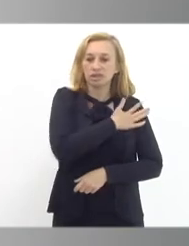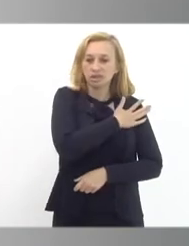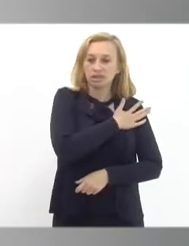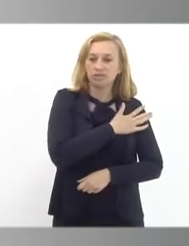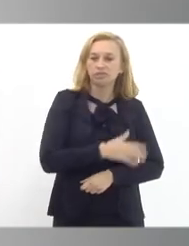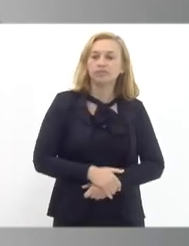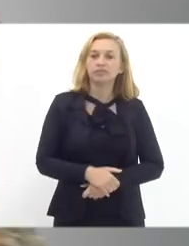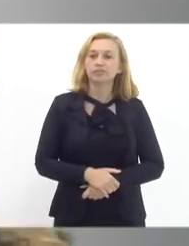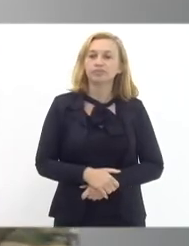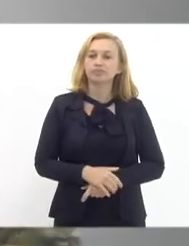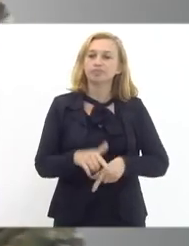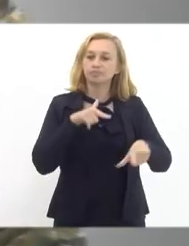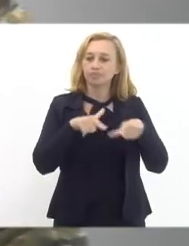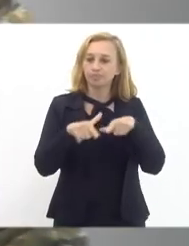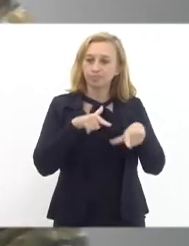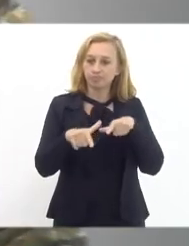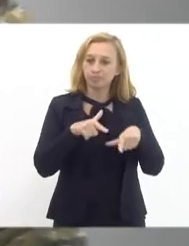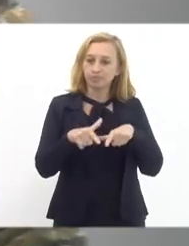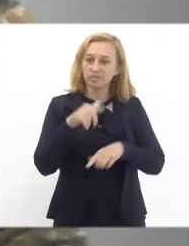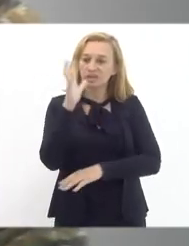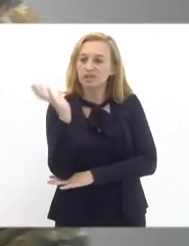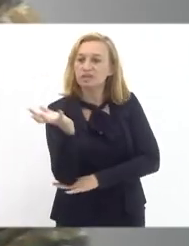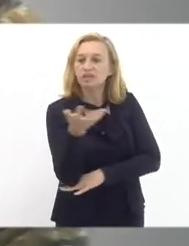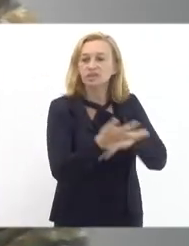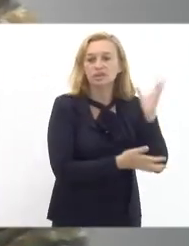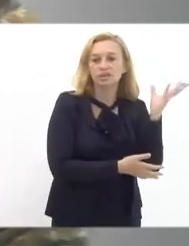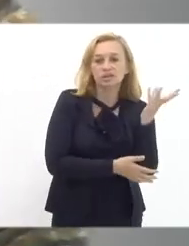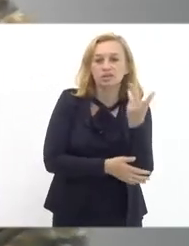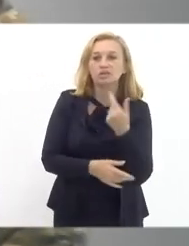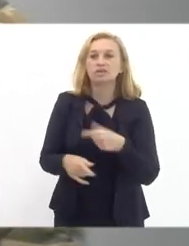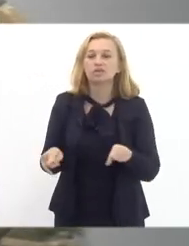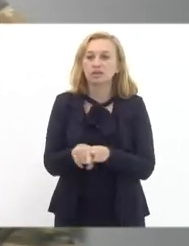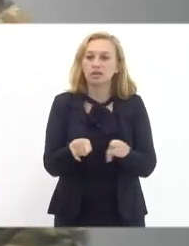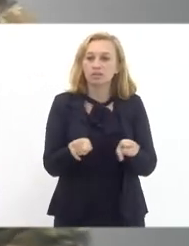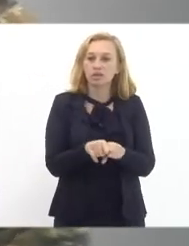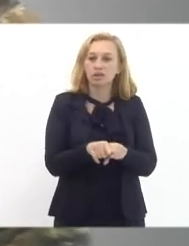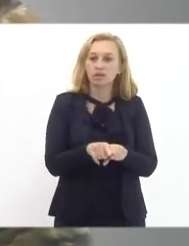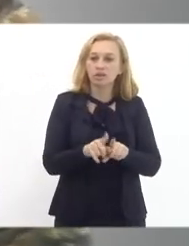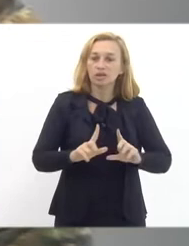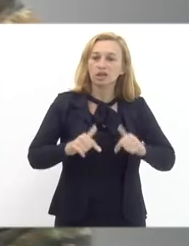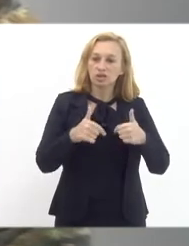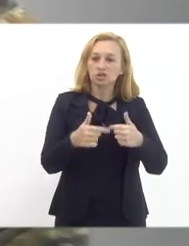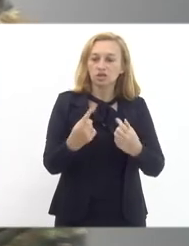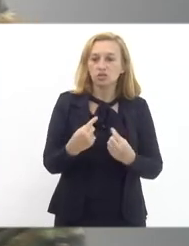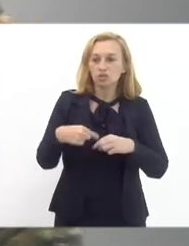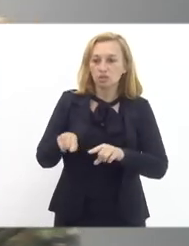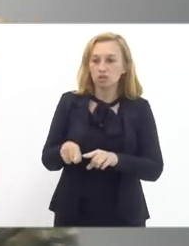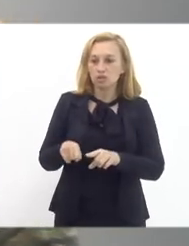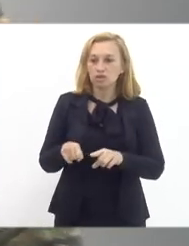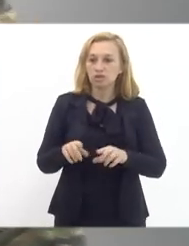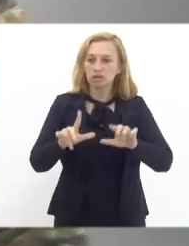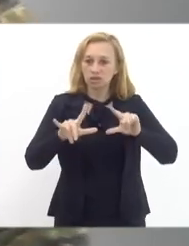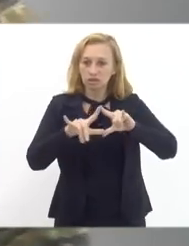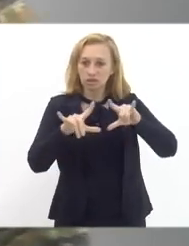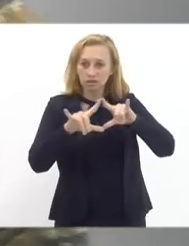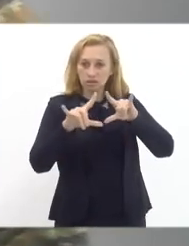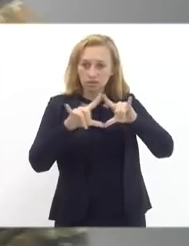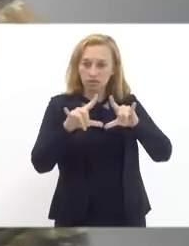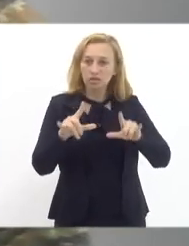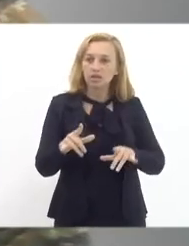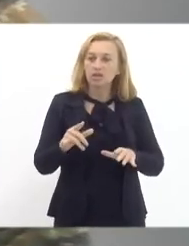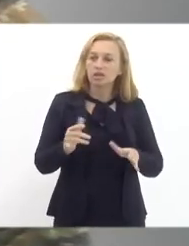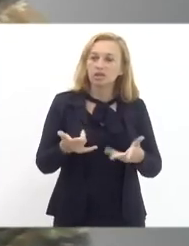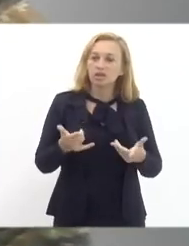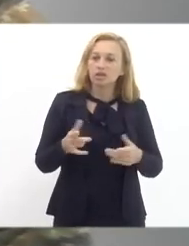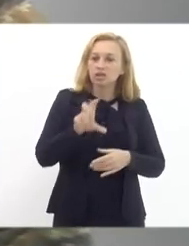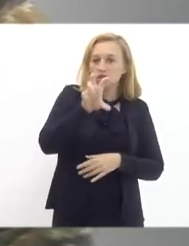de fazer o trabalho de natureza, de ambiental, nós passamos também a fazer operações de combate direto às milícias. Nós fechamos esse